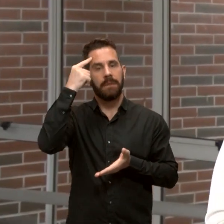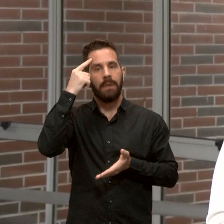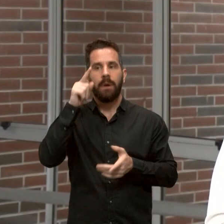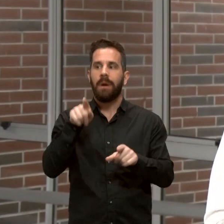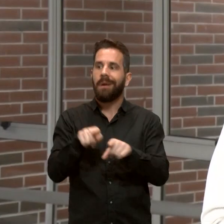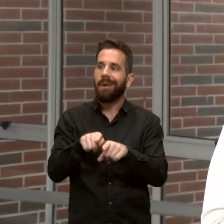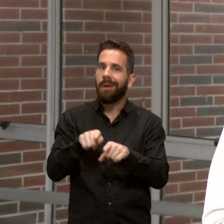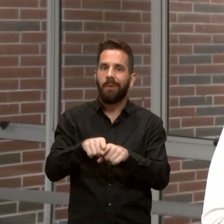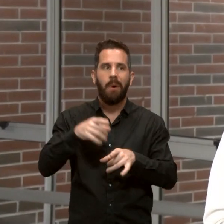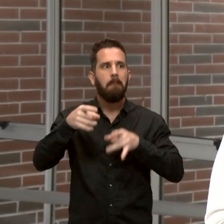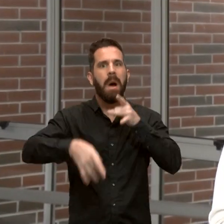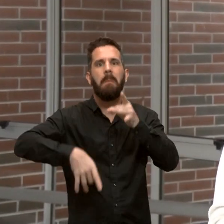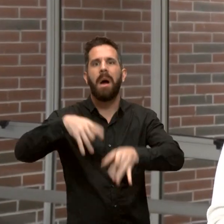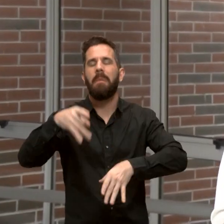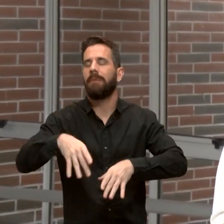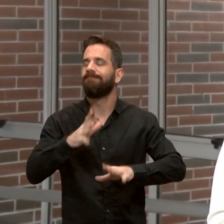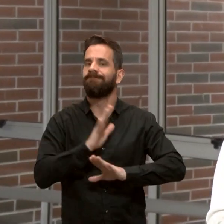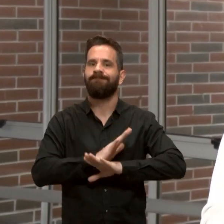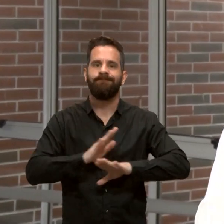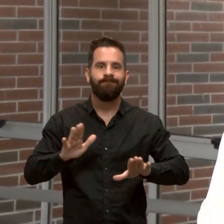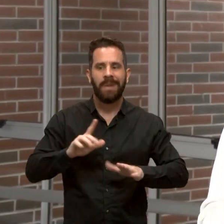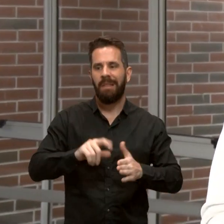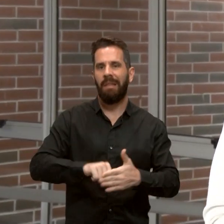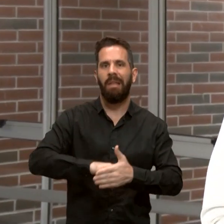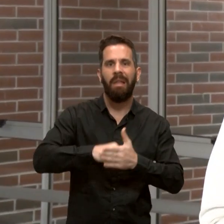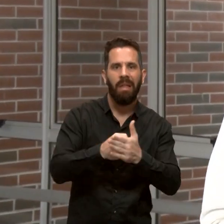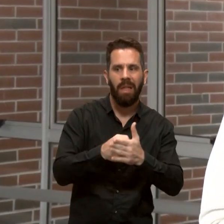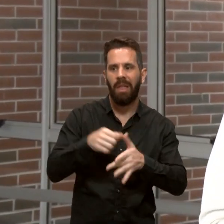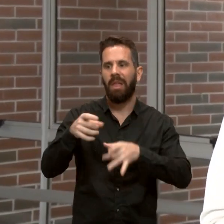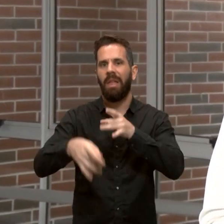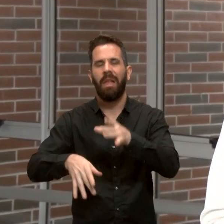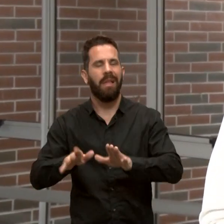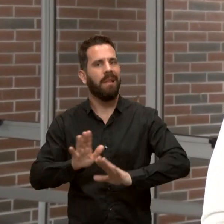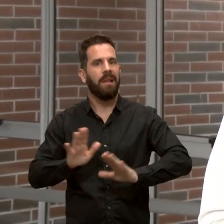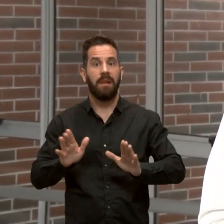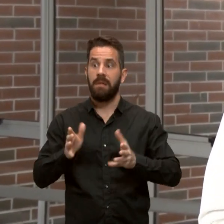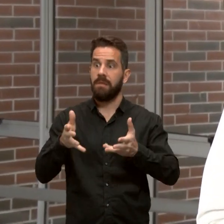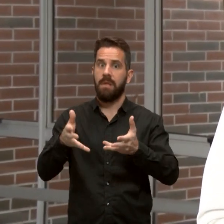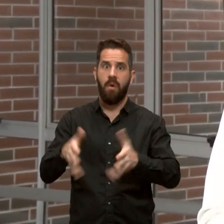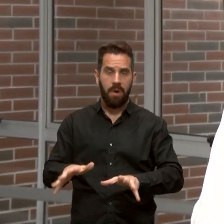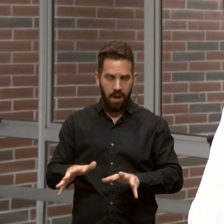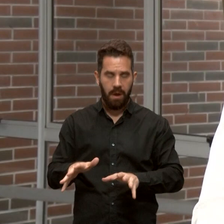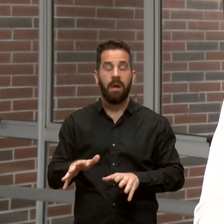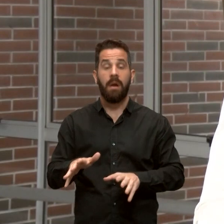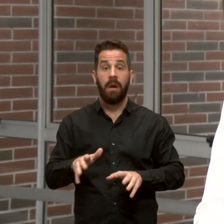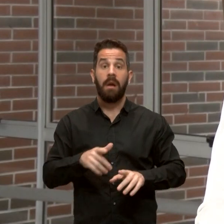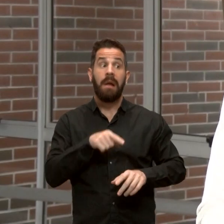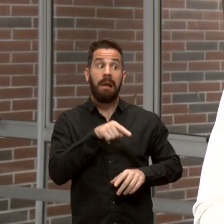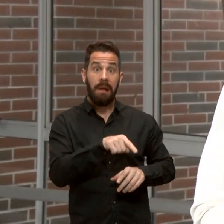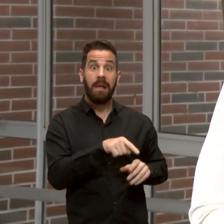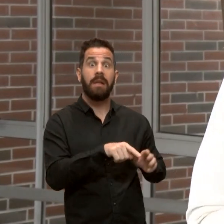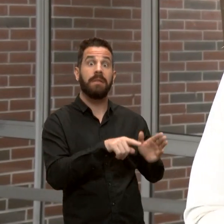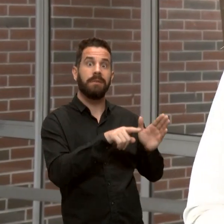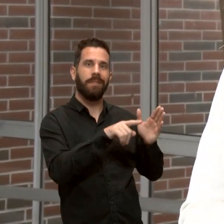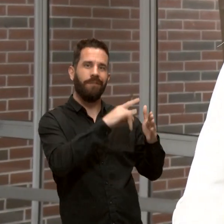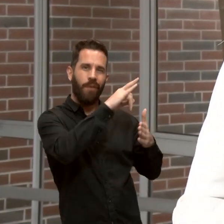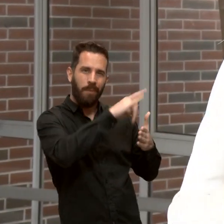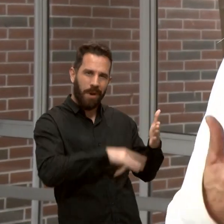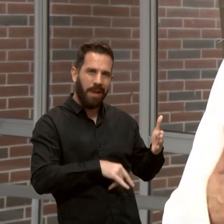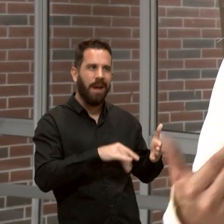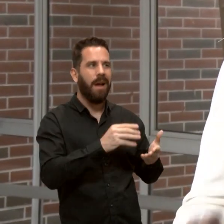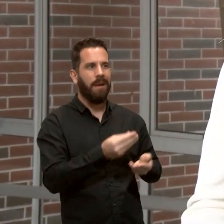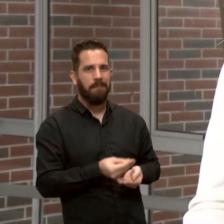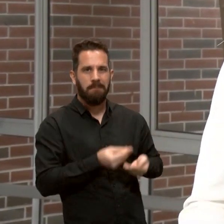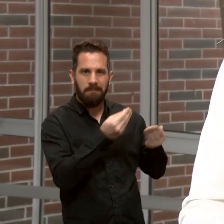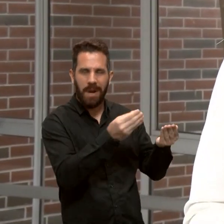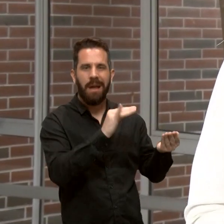combater essas retenção e evasão. E nesse trabalho que nós mandamos para o IEL, nós conseguimos perceber que os estudantes que estão